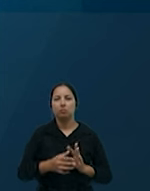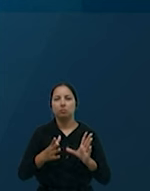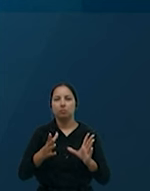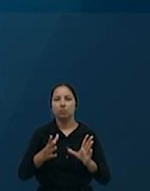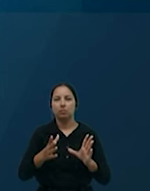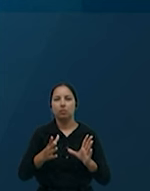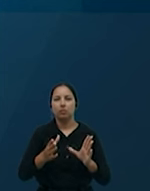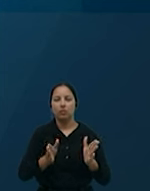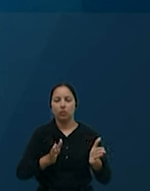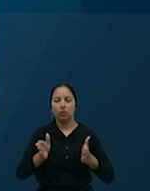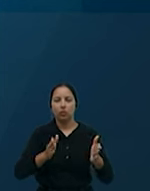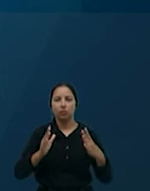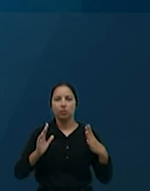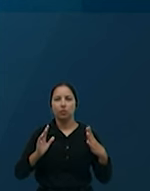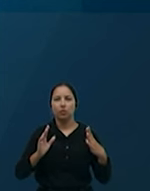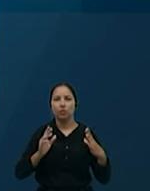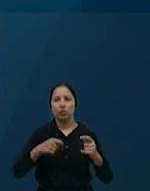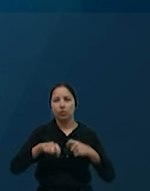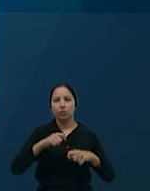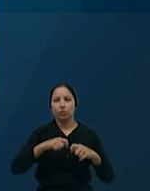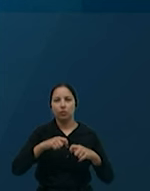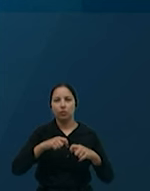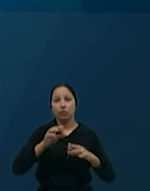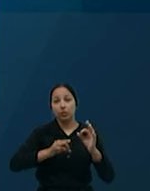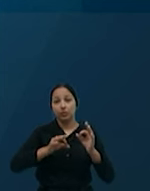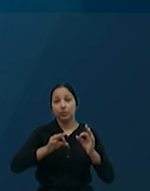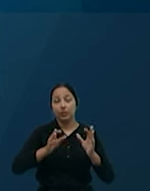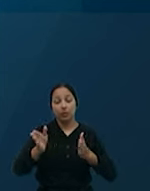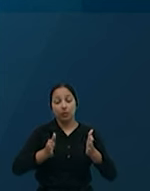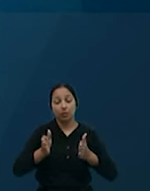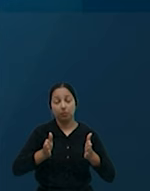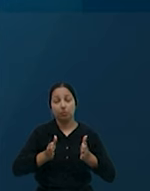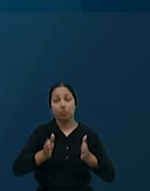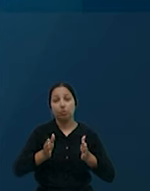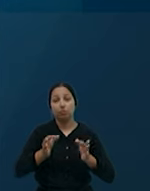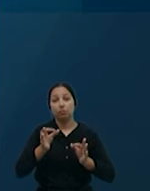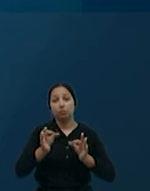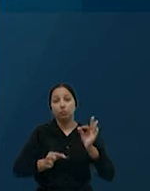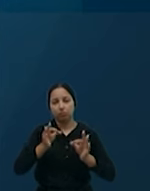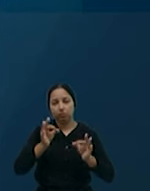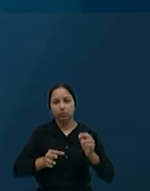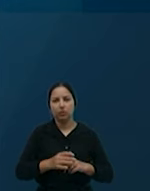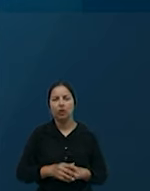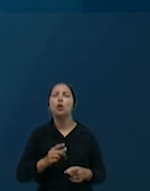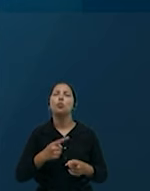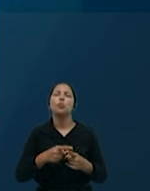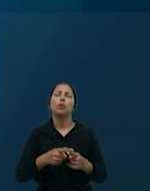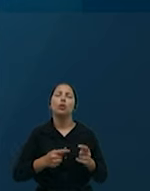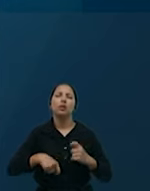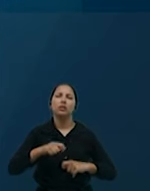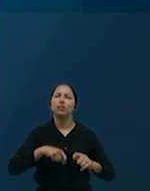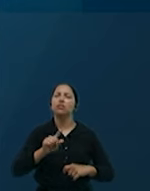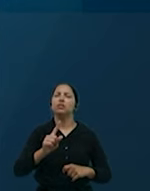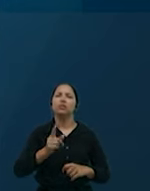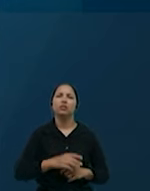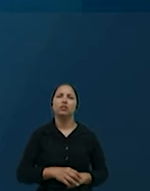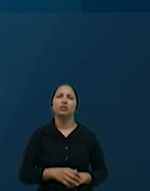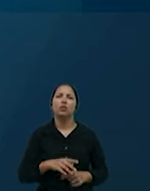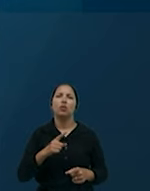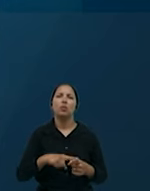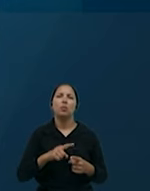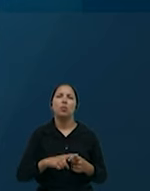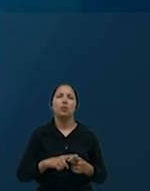esfera administrativa. E desses 28% indeferidos, boa parte é benefício por incapacidade que depende de uma